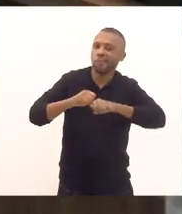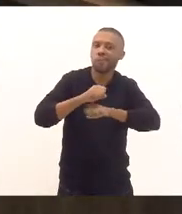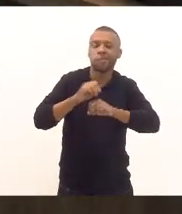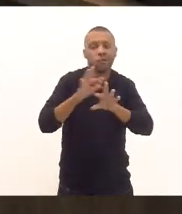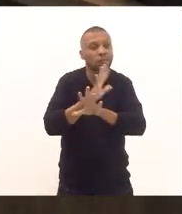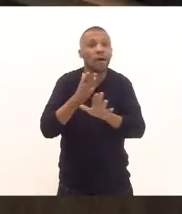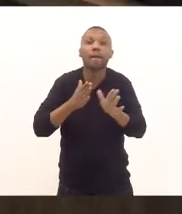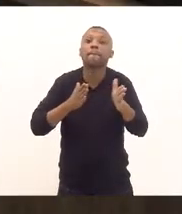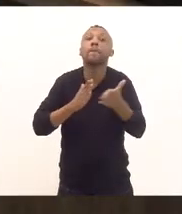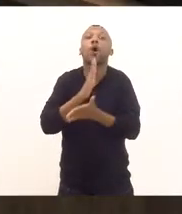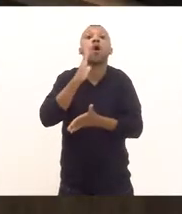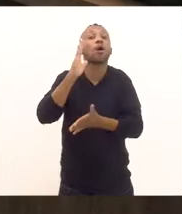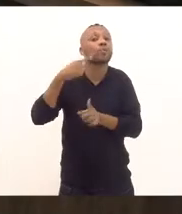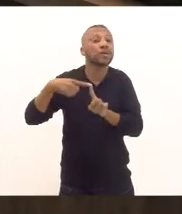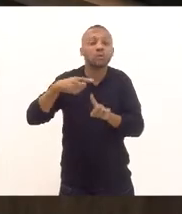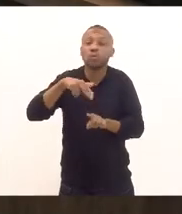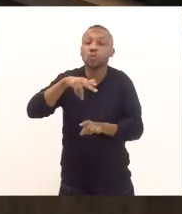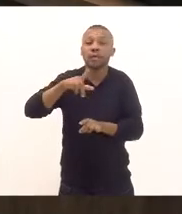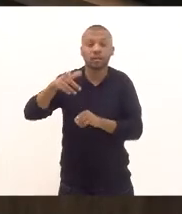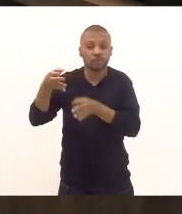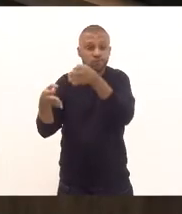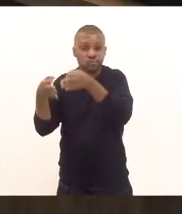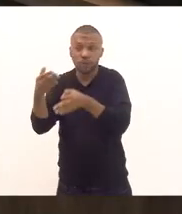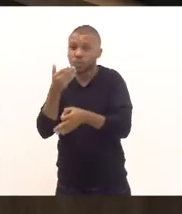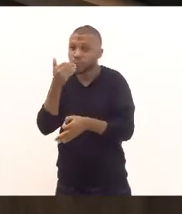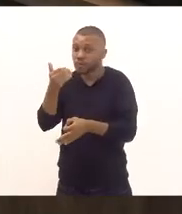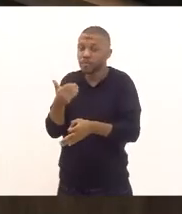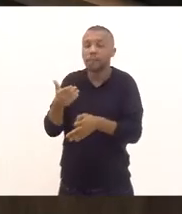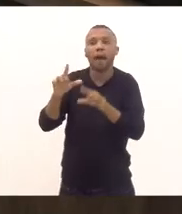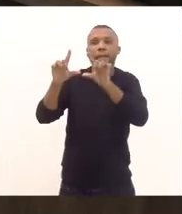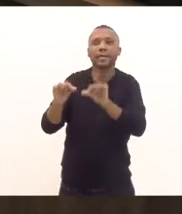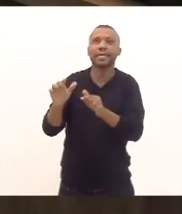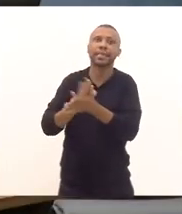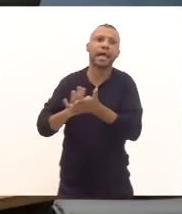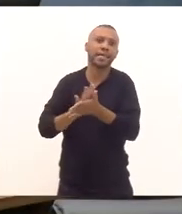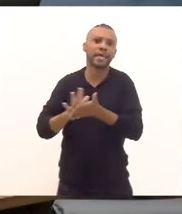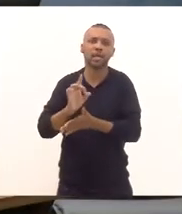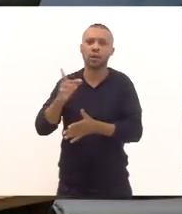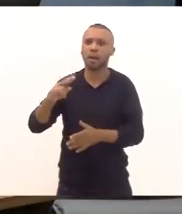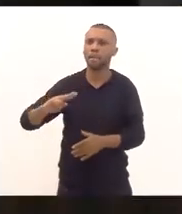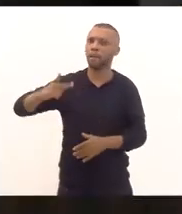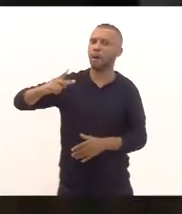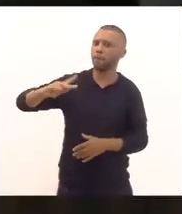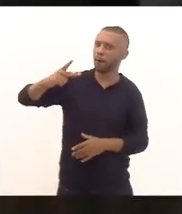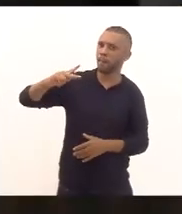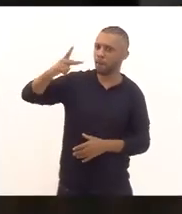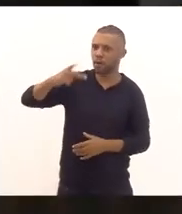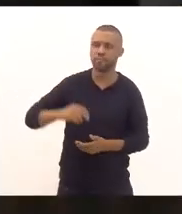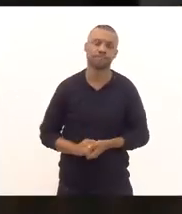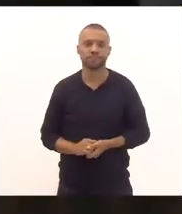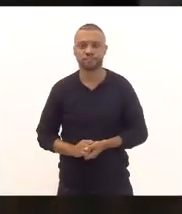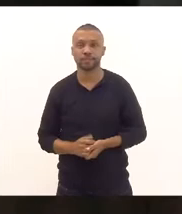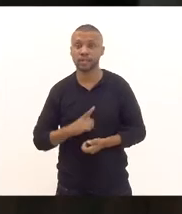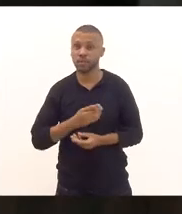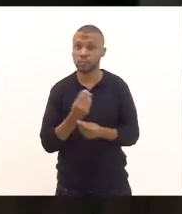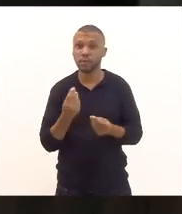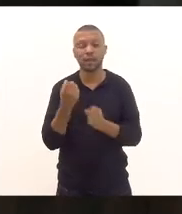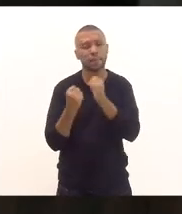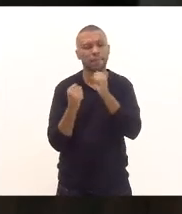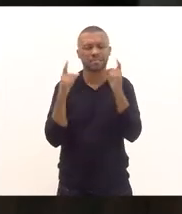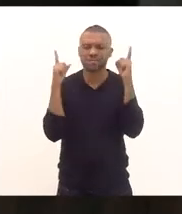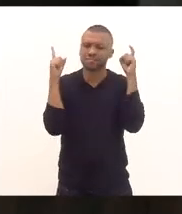aprovada porque nunca veio nada de judiciário para baixar nada só levar então vai ser muitas muitas empresas com